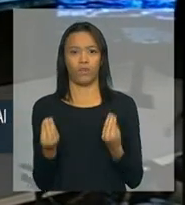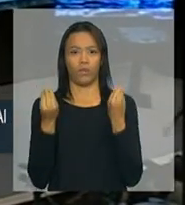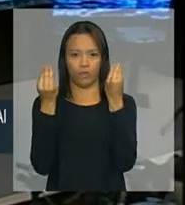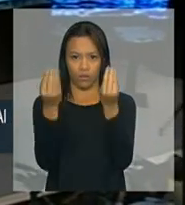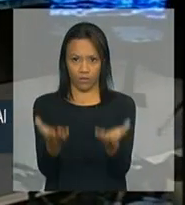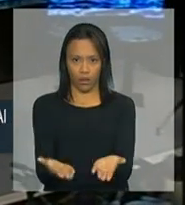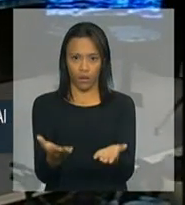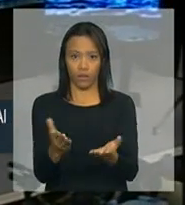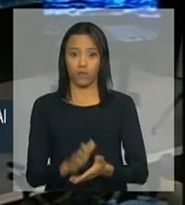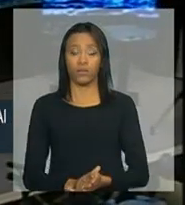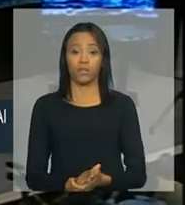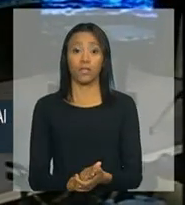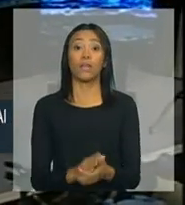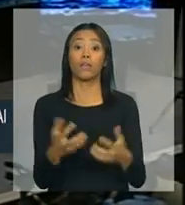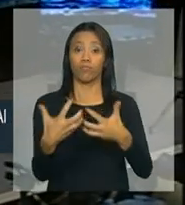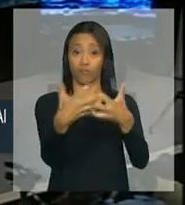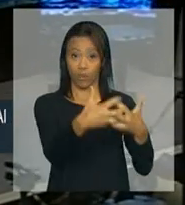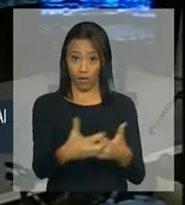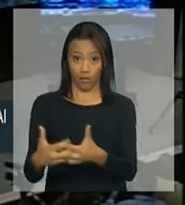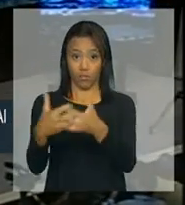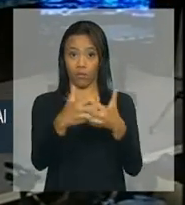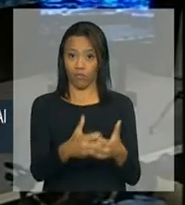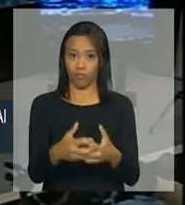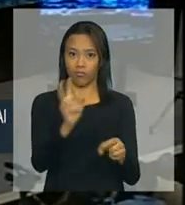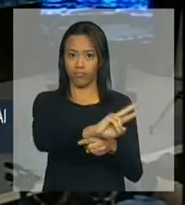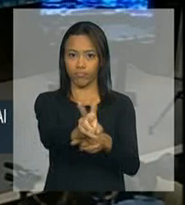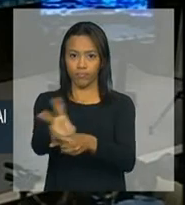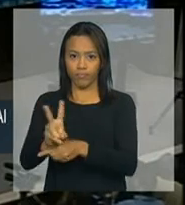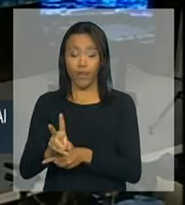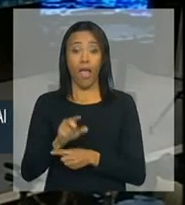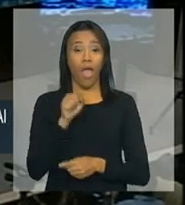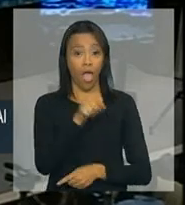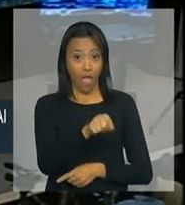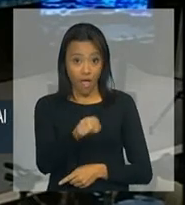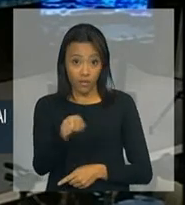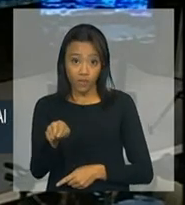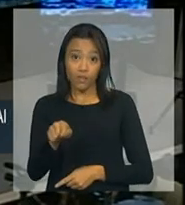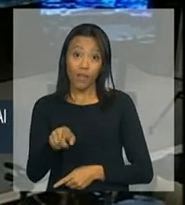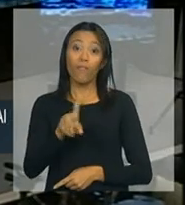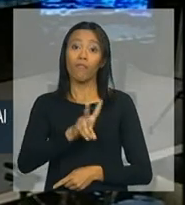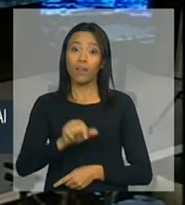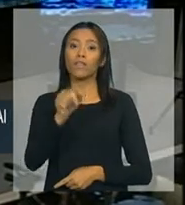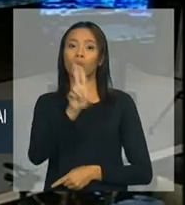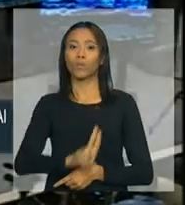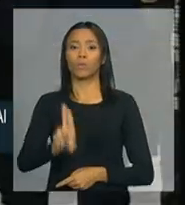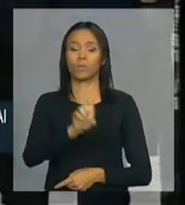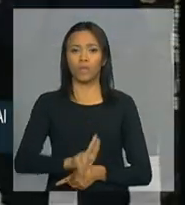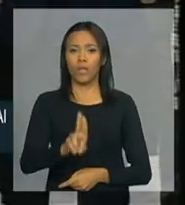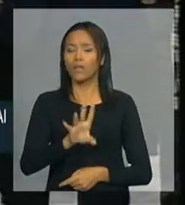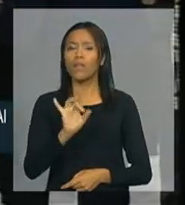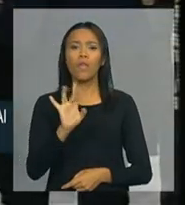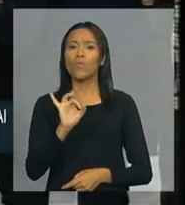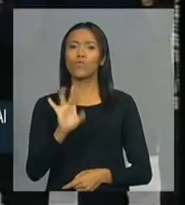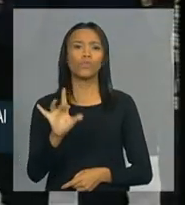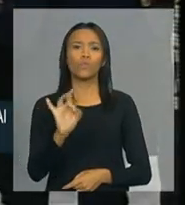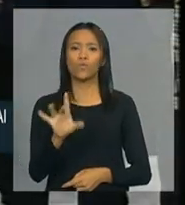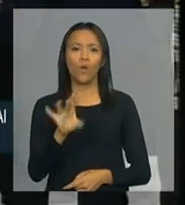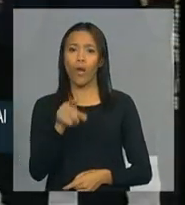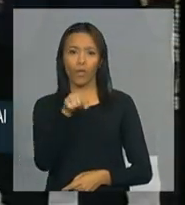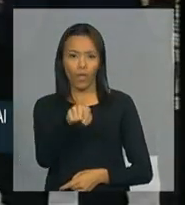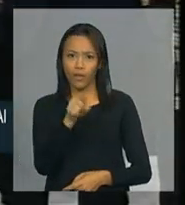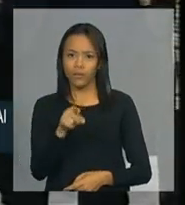uma das unidades móveis. Essas unidades estarão a serviço não apenas desses